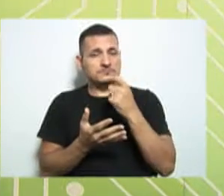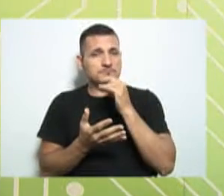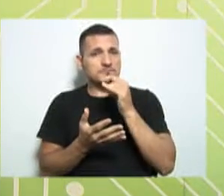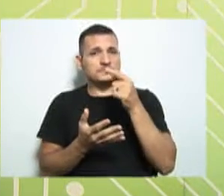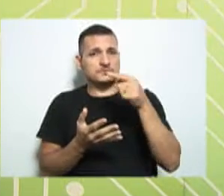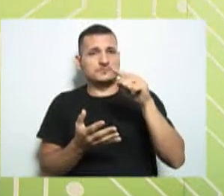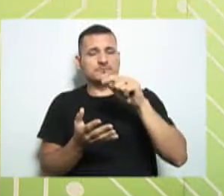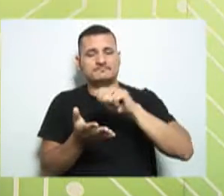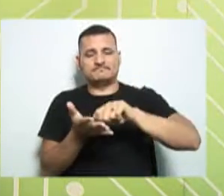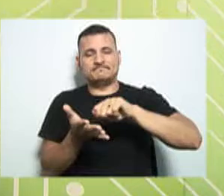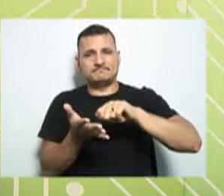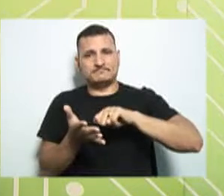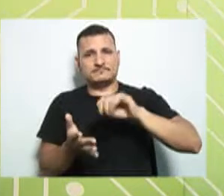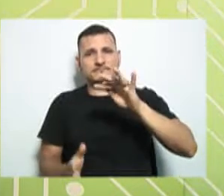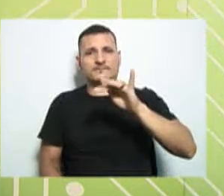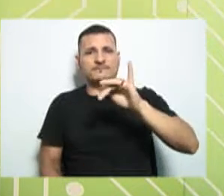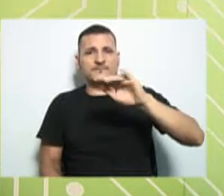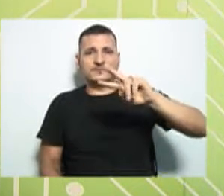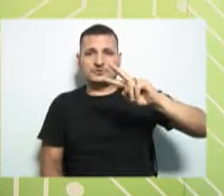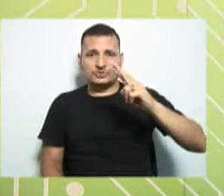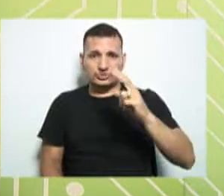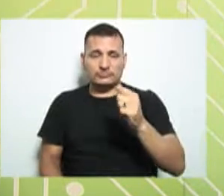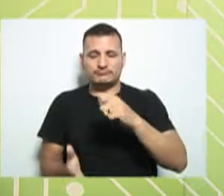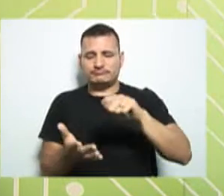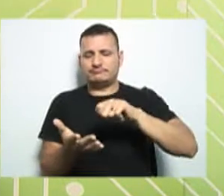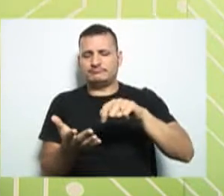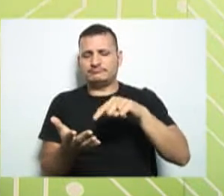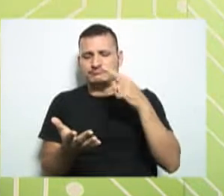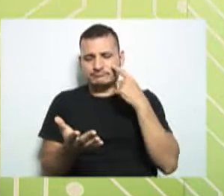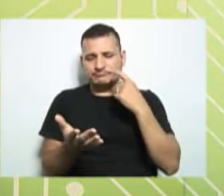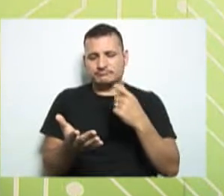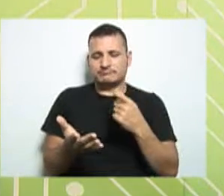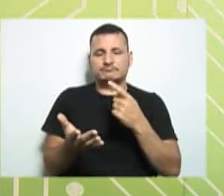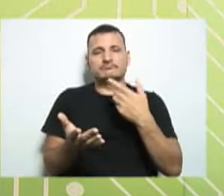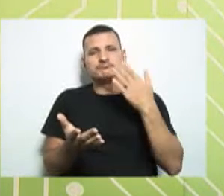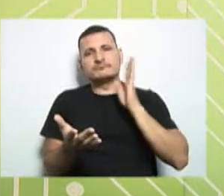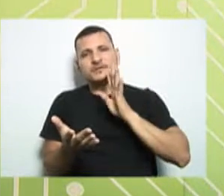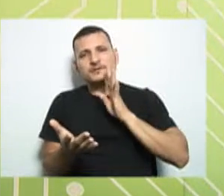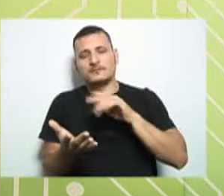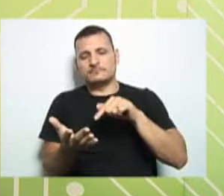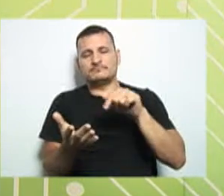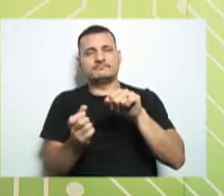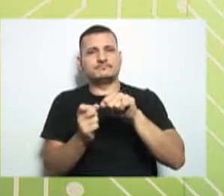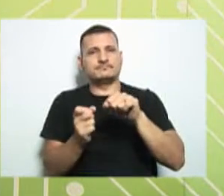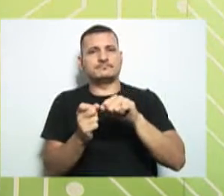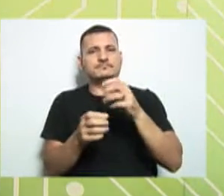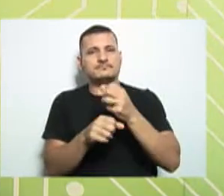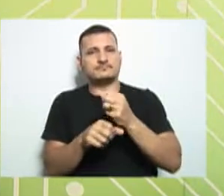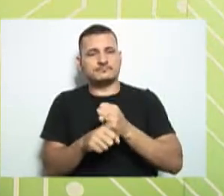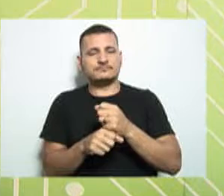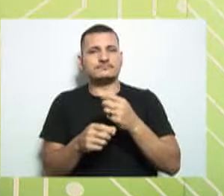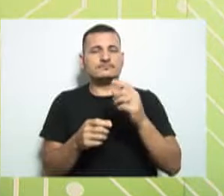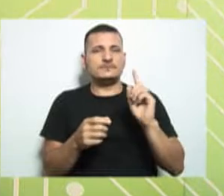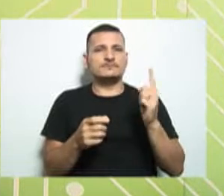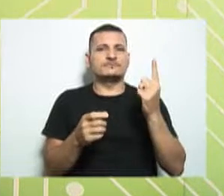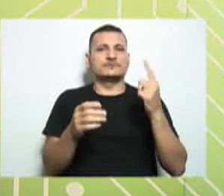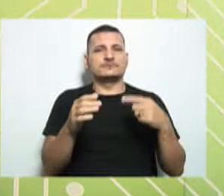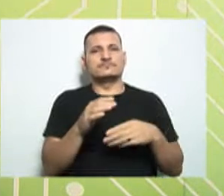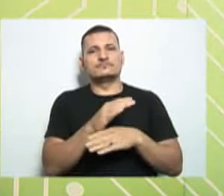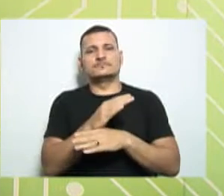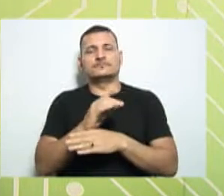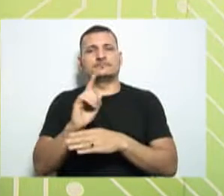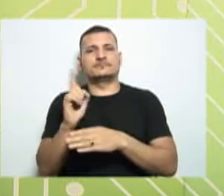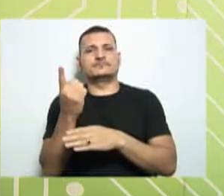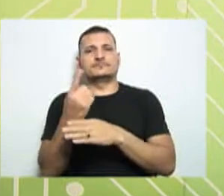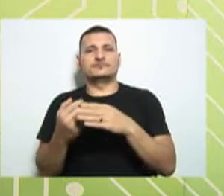a fichinha de vocês vão ficar, nossa, como é legal, como é interessante ficar fazendo esse cálculo de primeiro ao entrar, primeiro ao sair, ou